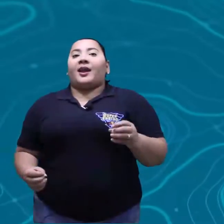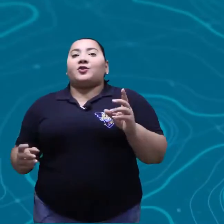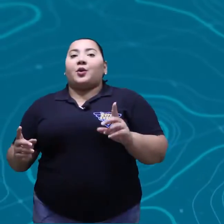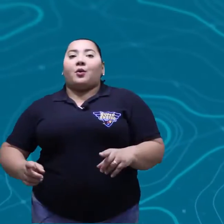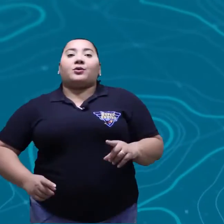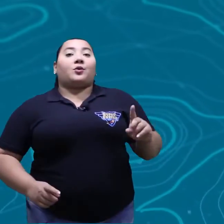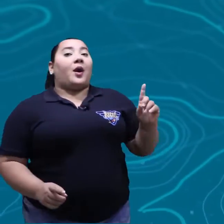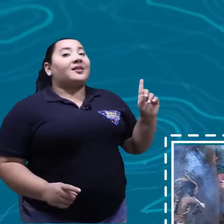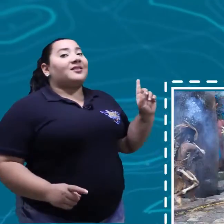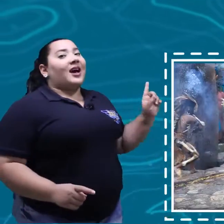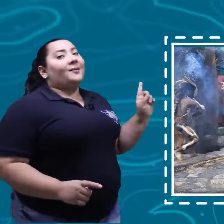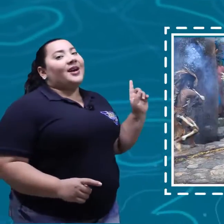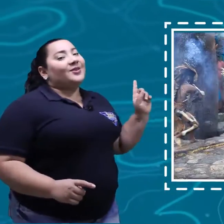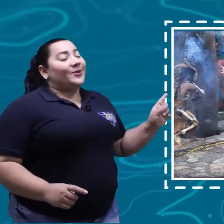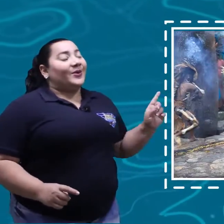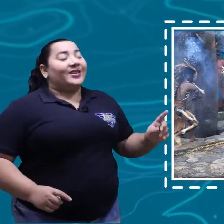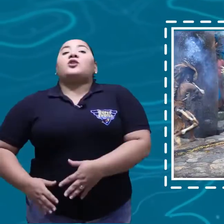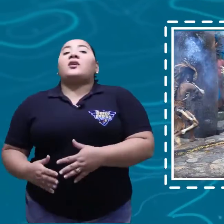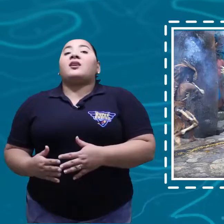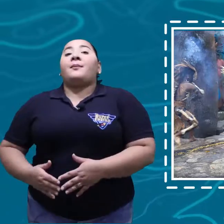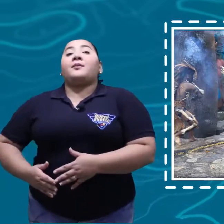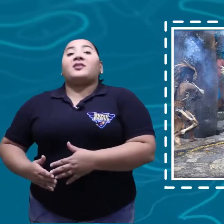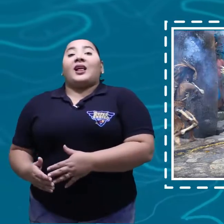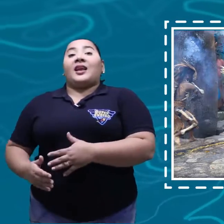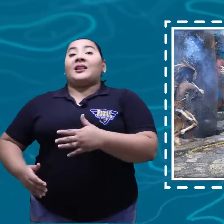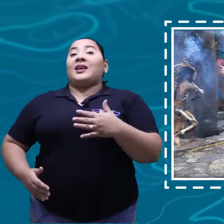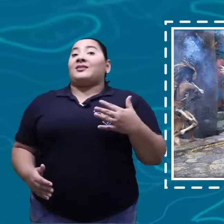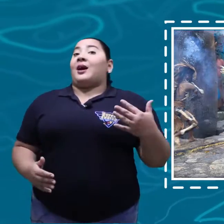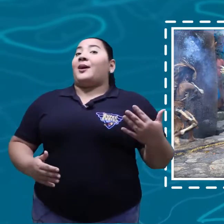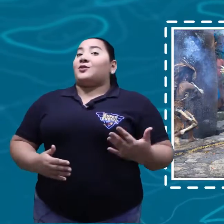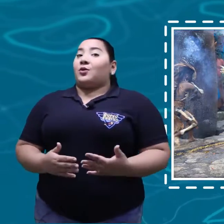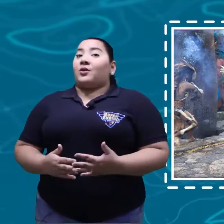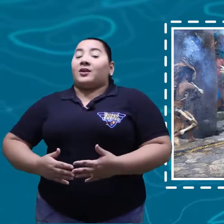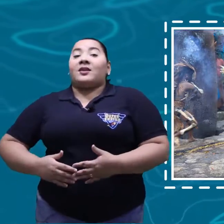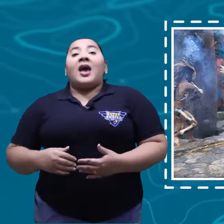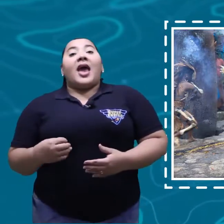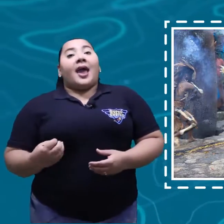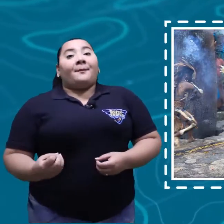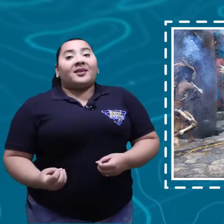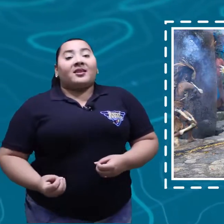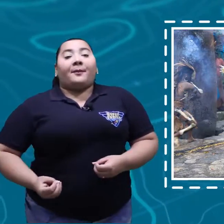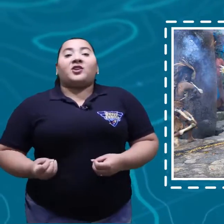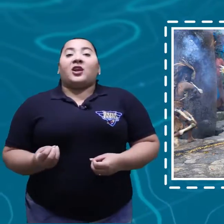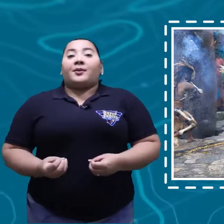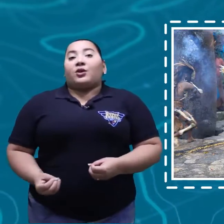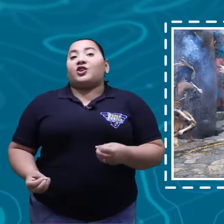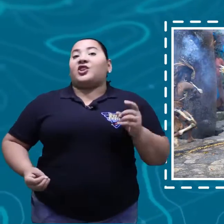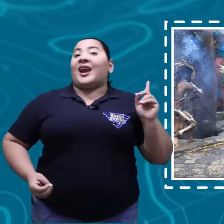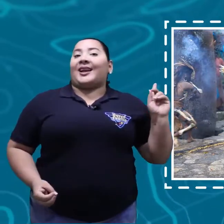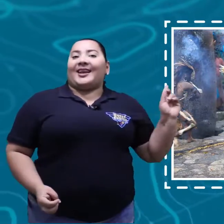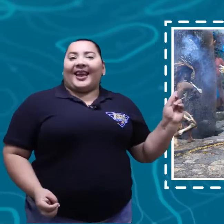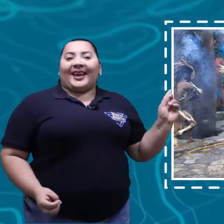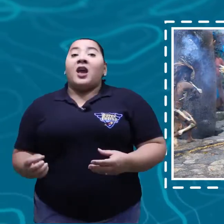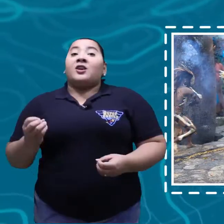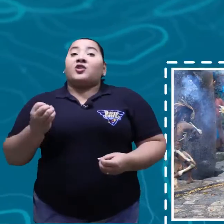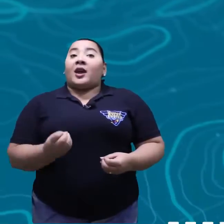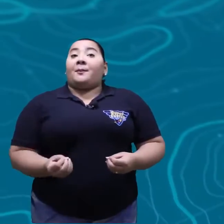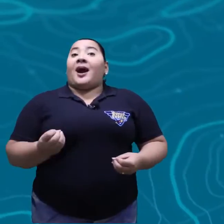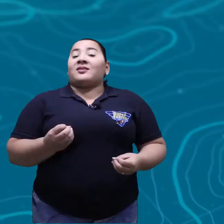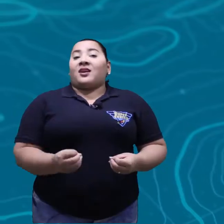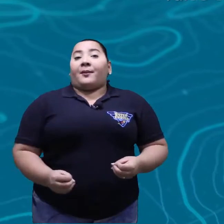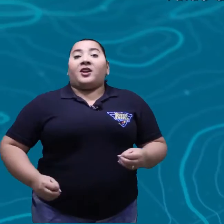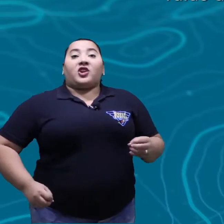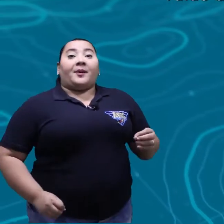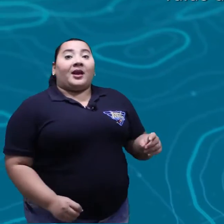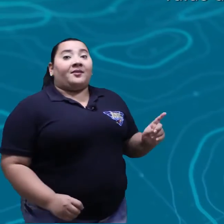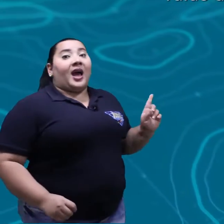basicamente o encontro com as amas Amazonas nós sabemos que a lenda das Amazonas é basicamente da mitologia grega só